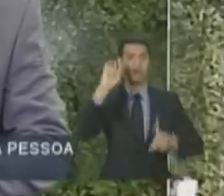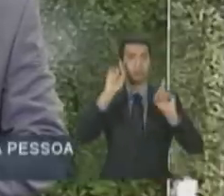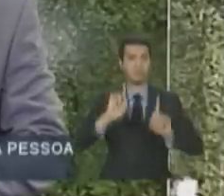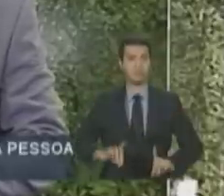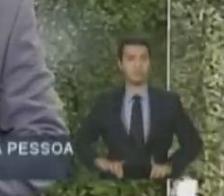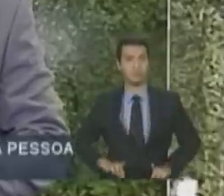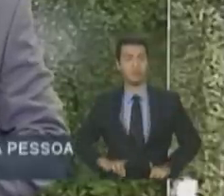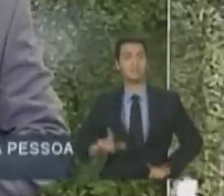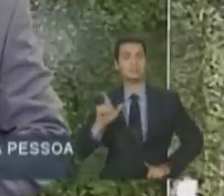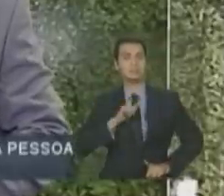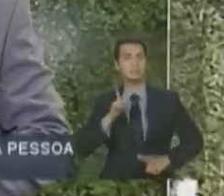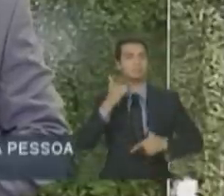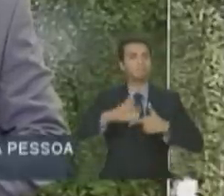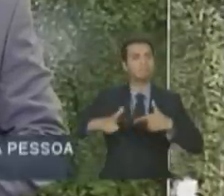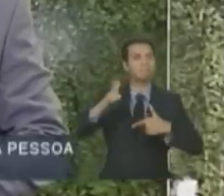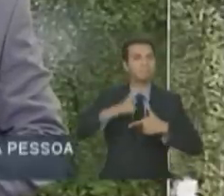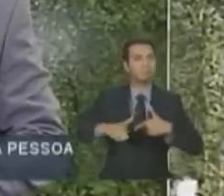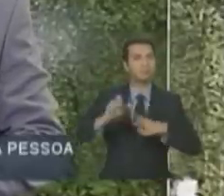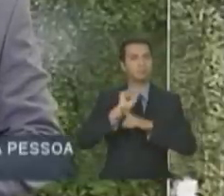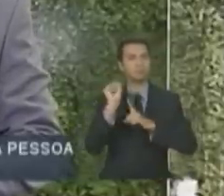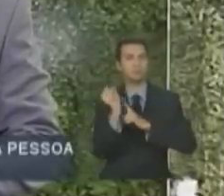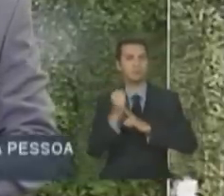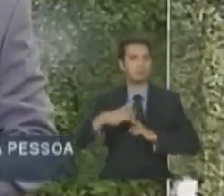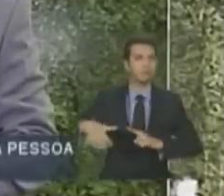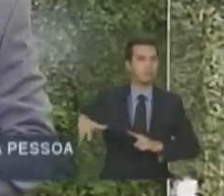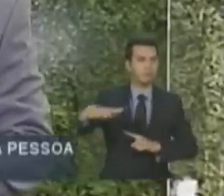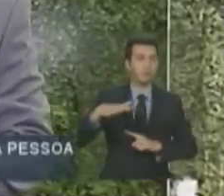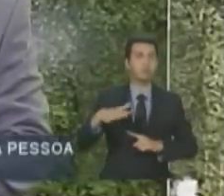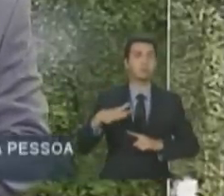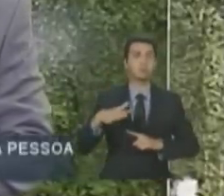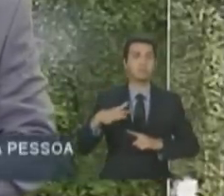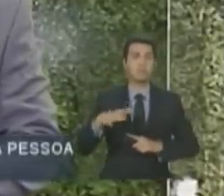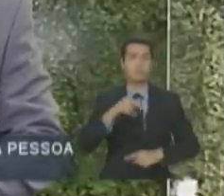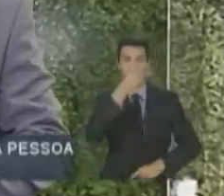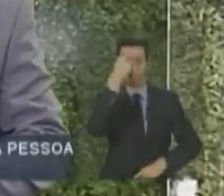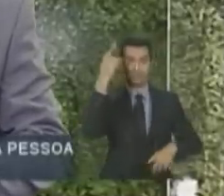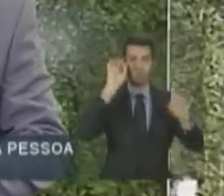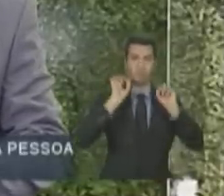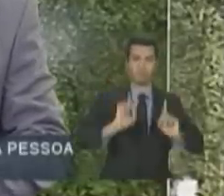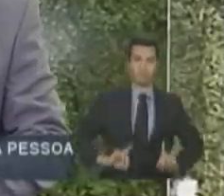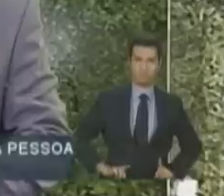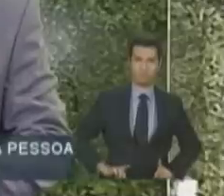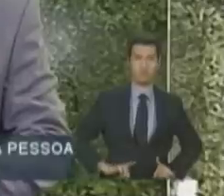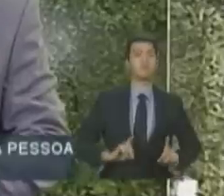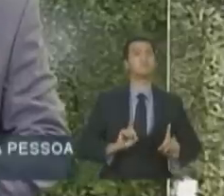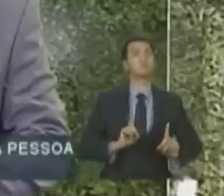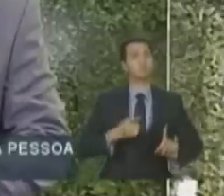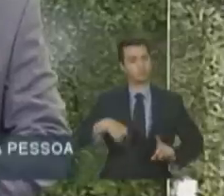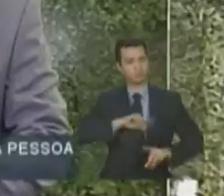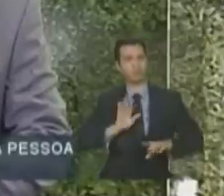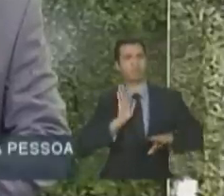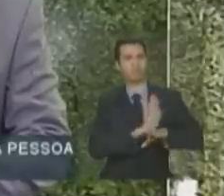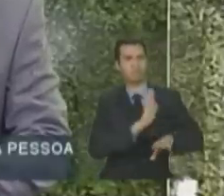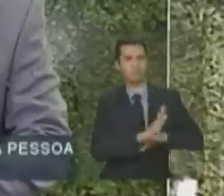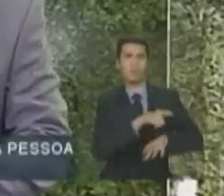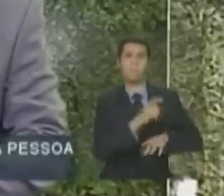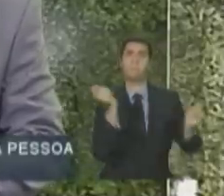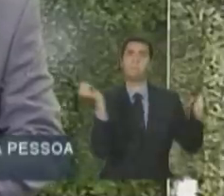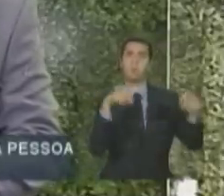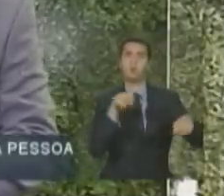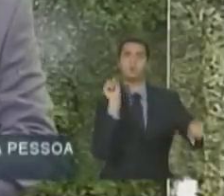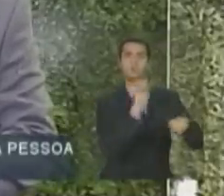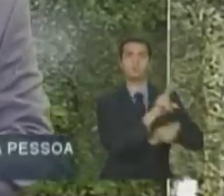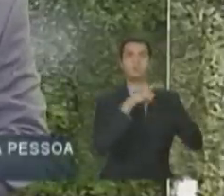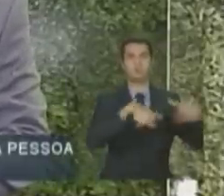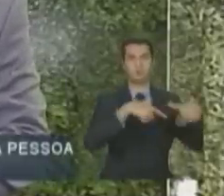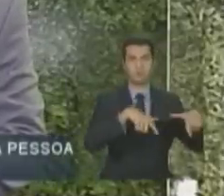Estaremos dando a oportunidade às pessoas com deficiência que tenham condições de ingressar ao mercado de trabalho, mas aqui nesta